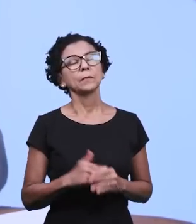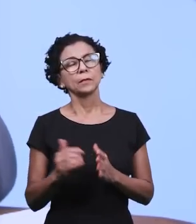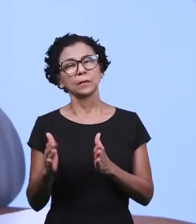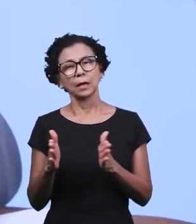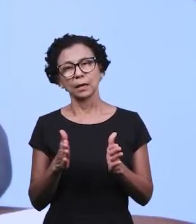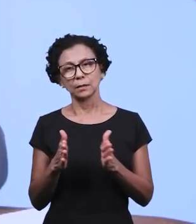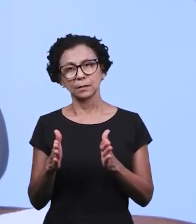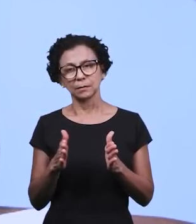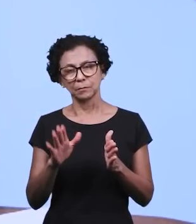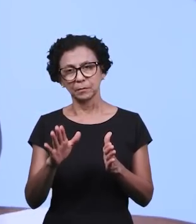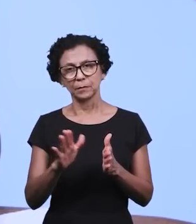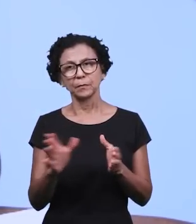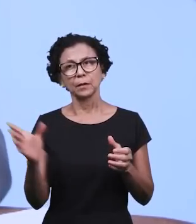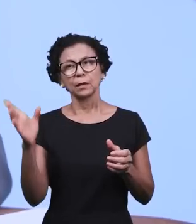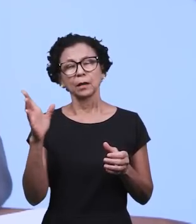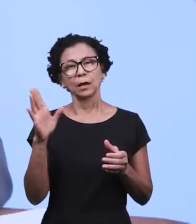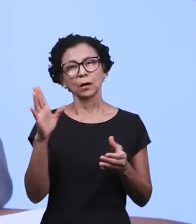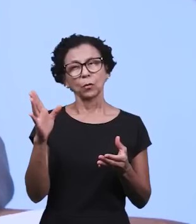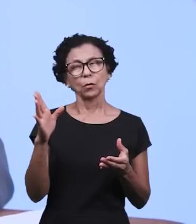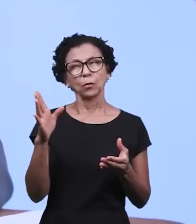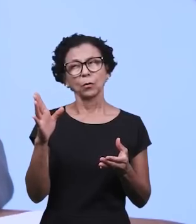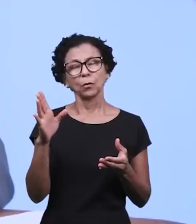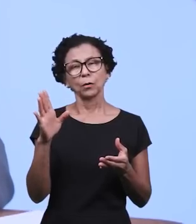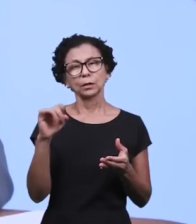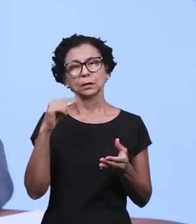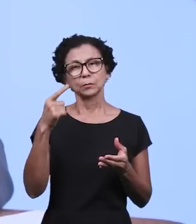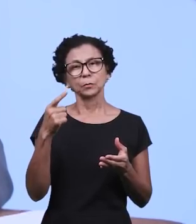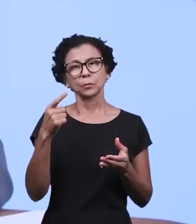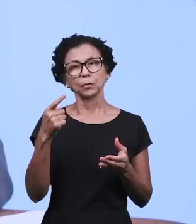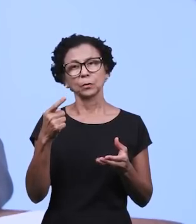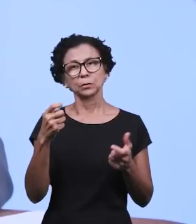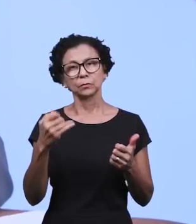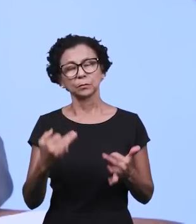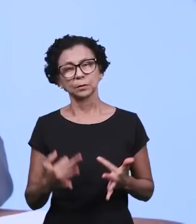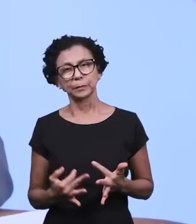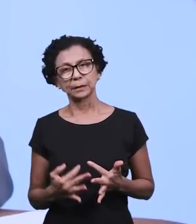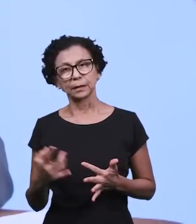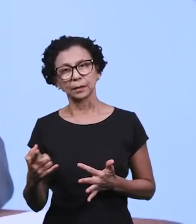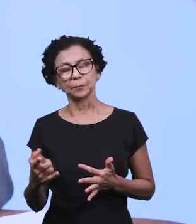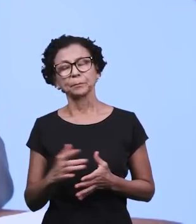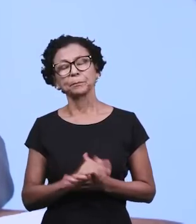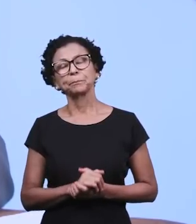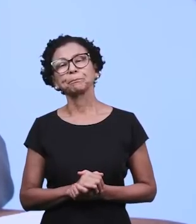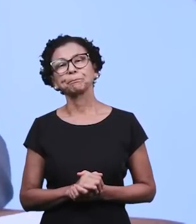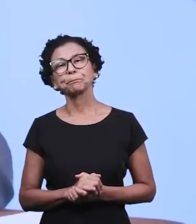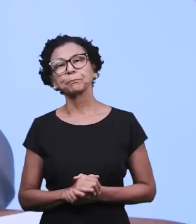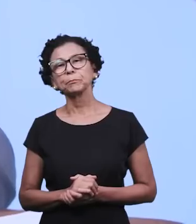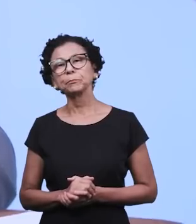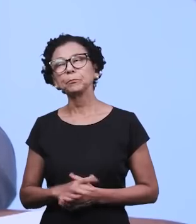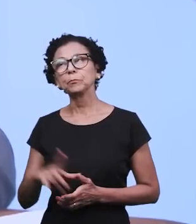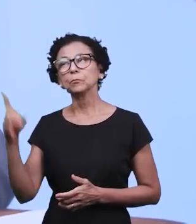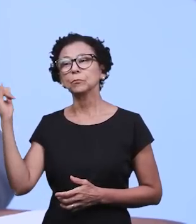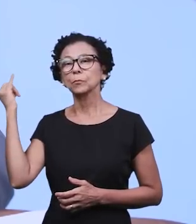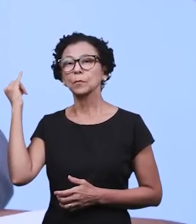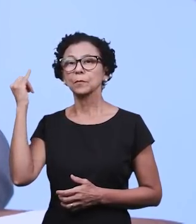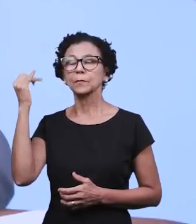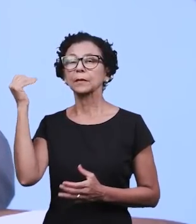Não saíram todos os filhos. Saiu Abraão, Ló, que era sobrinho dele, vão deixar os detalhes para